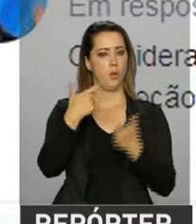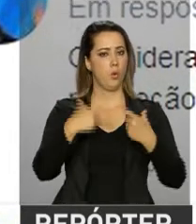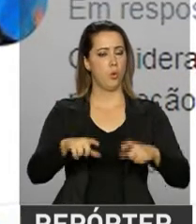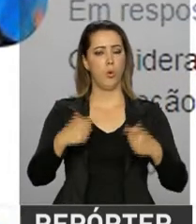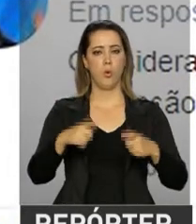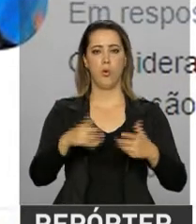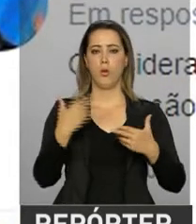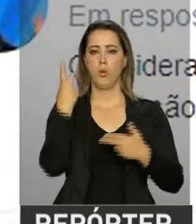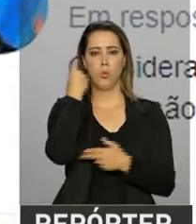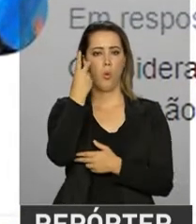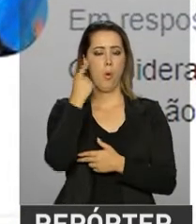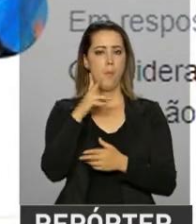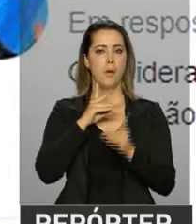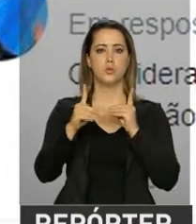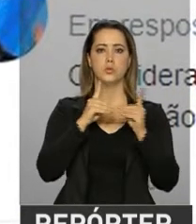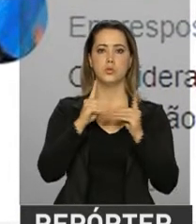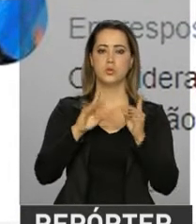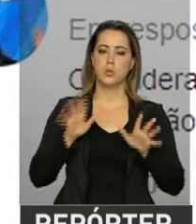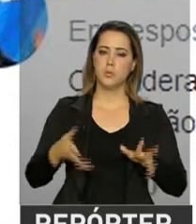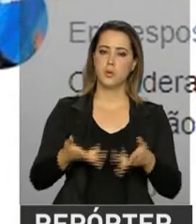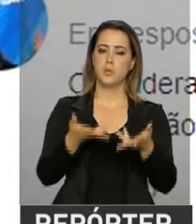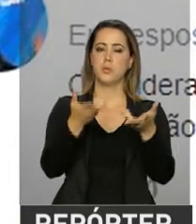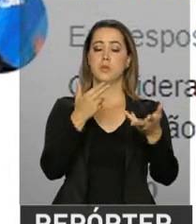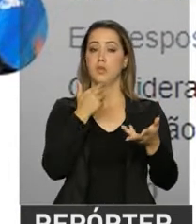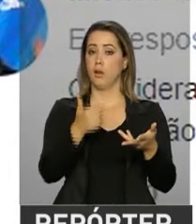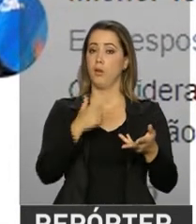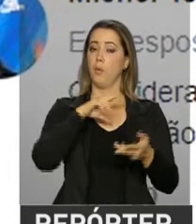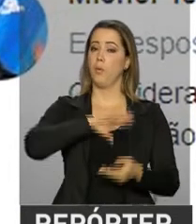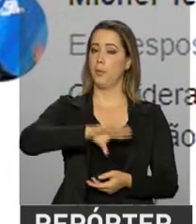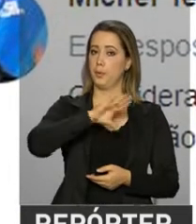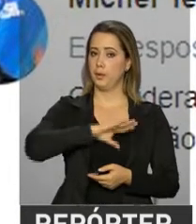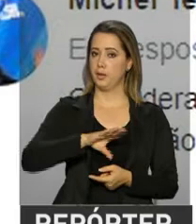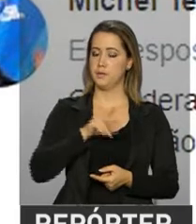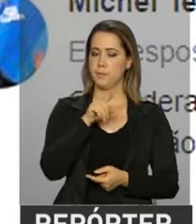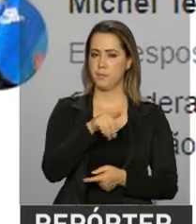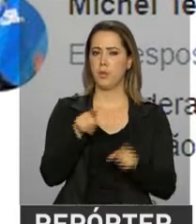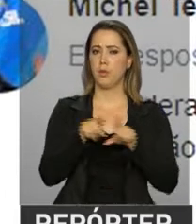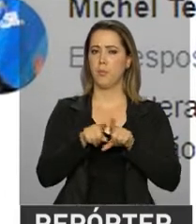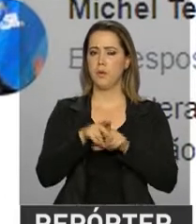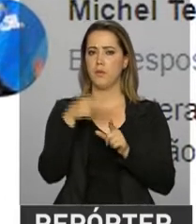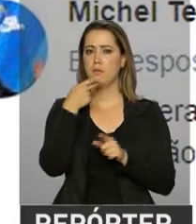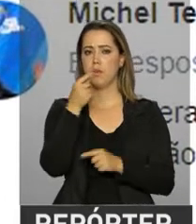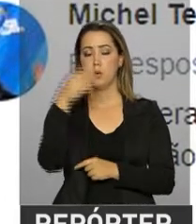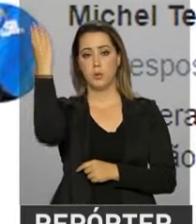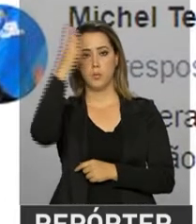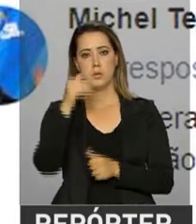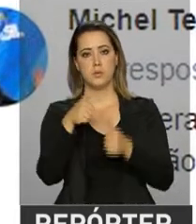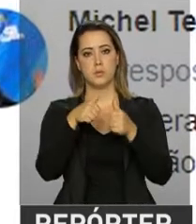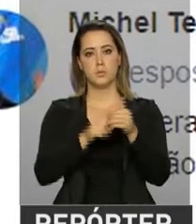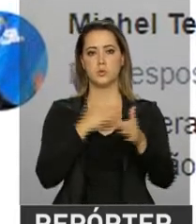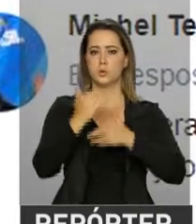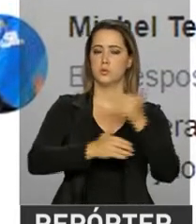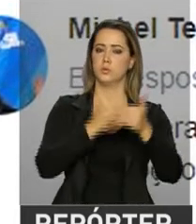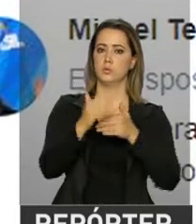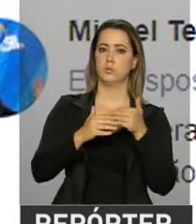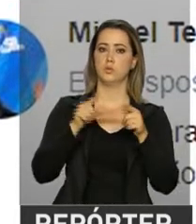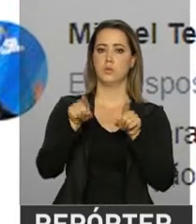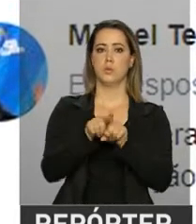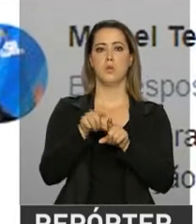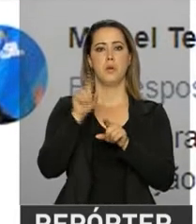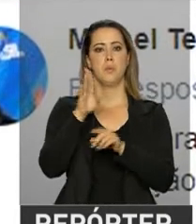diálogo político e de promoção da língua portuguesa o presidente disse também que o brasil vem fazendo do desenvolvimento